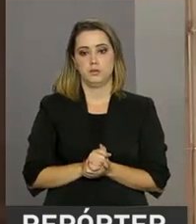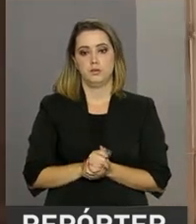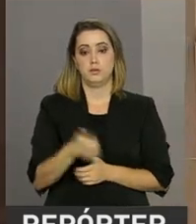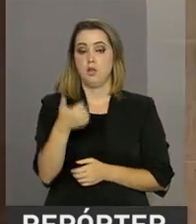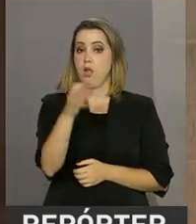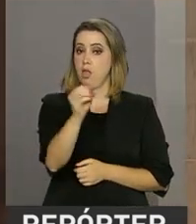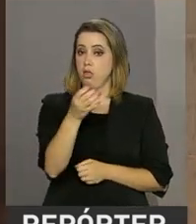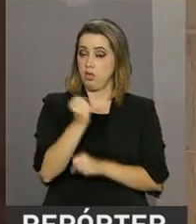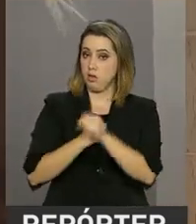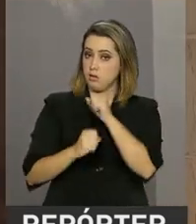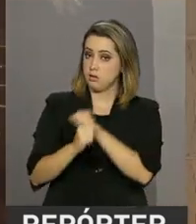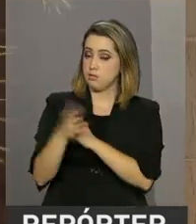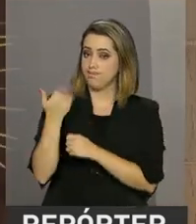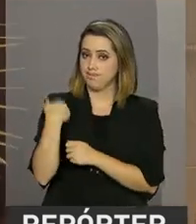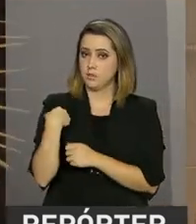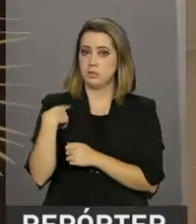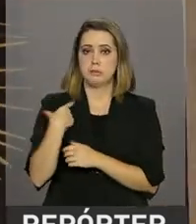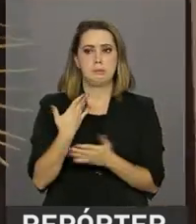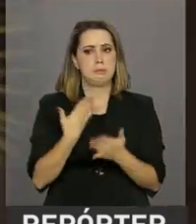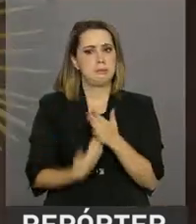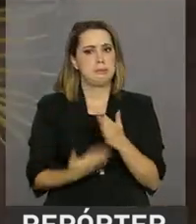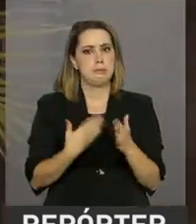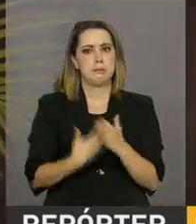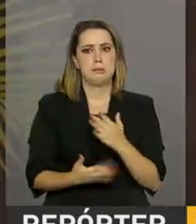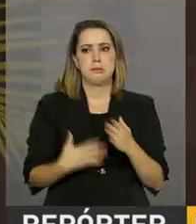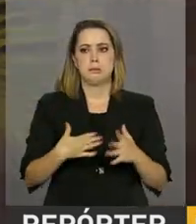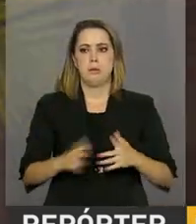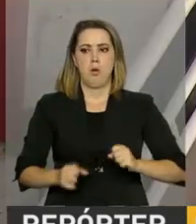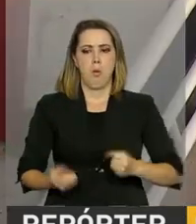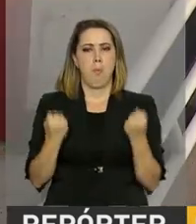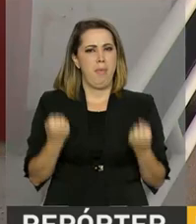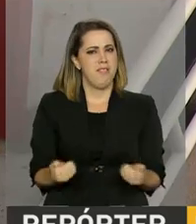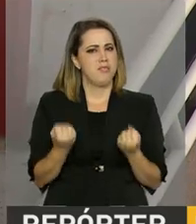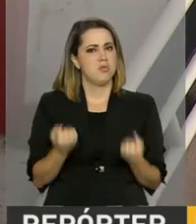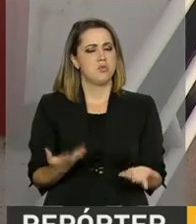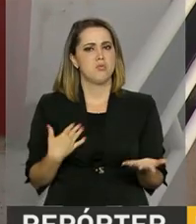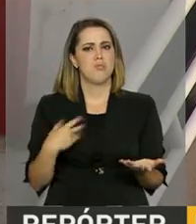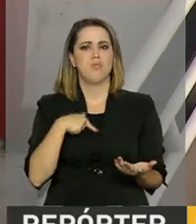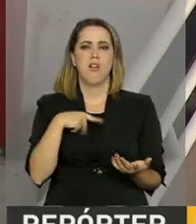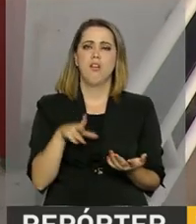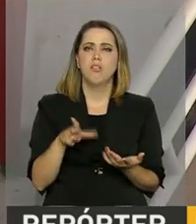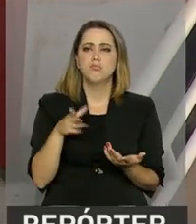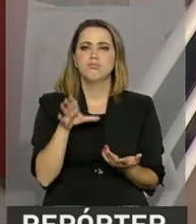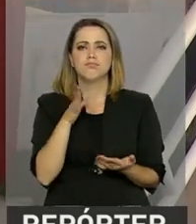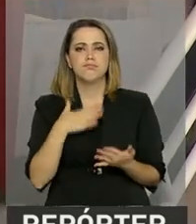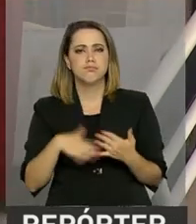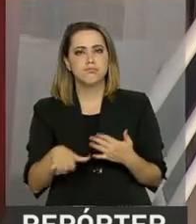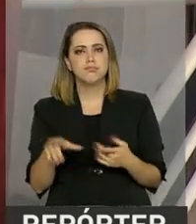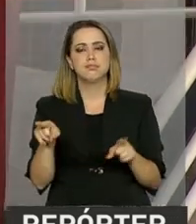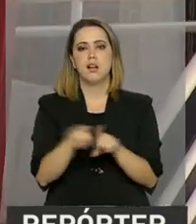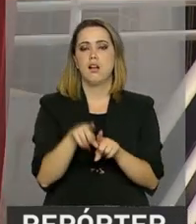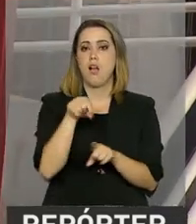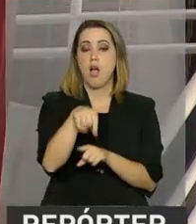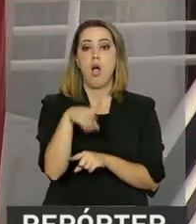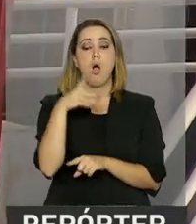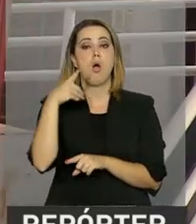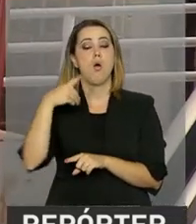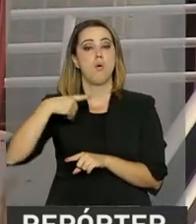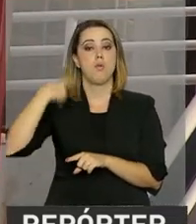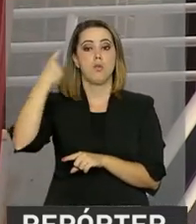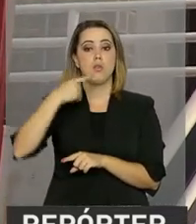Há 10 anos, Grace começou a perder o controle sobre o peso do corpo. A vida sedentária contribuiu para que a advogada,